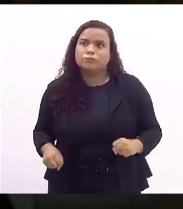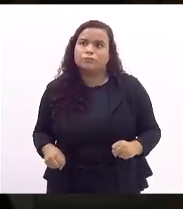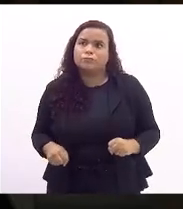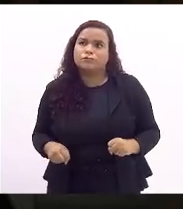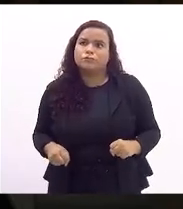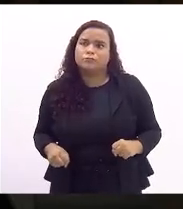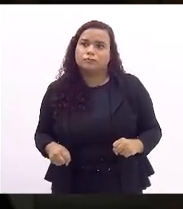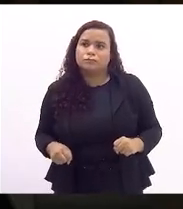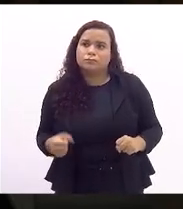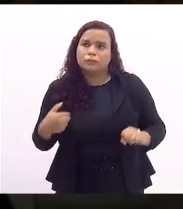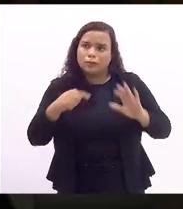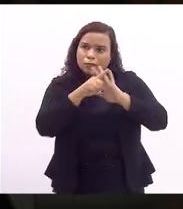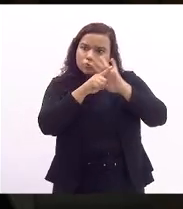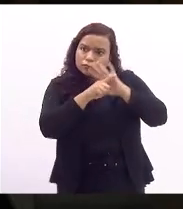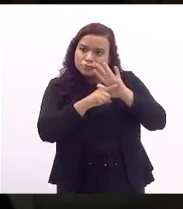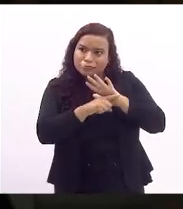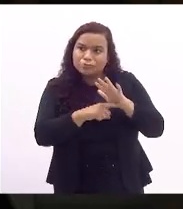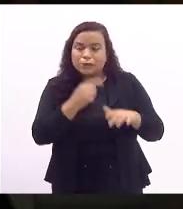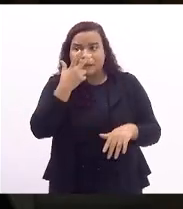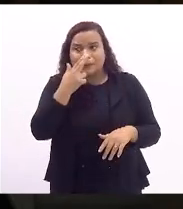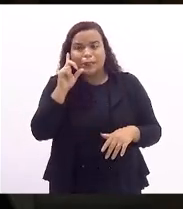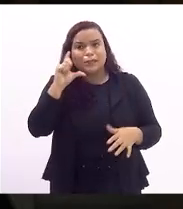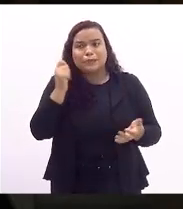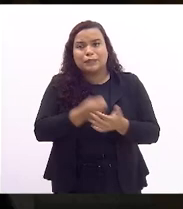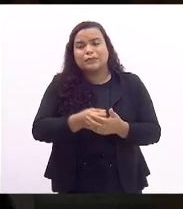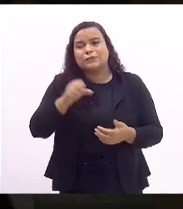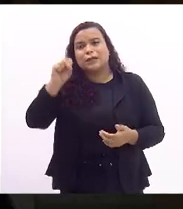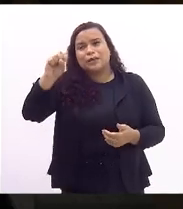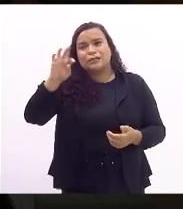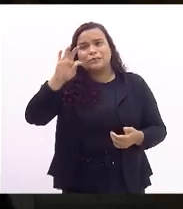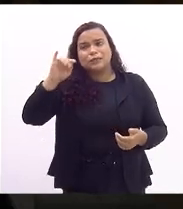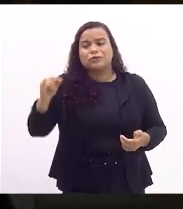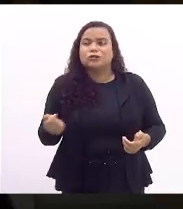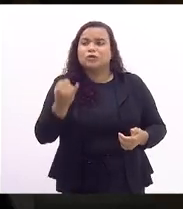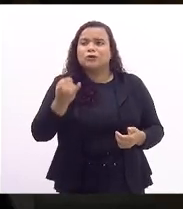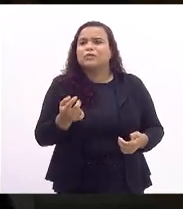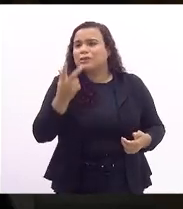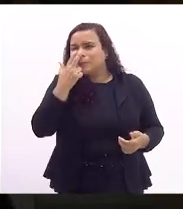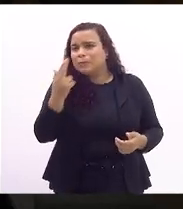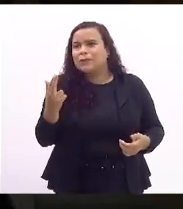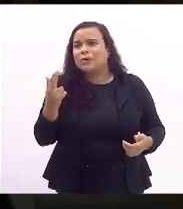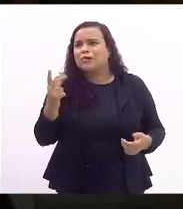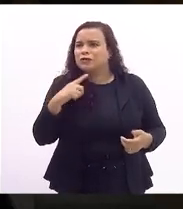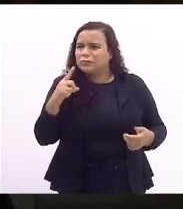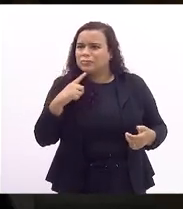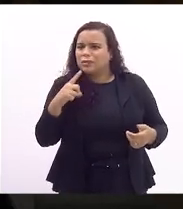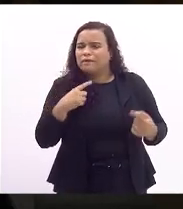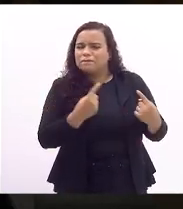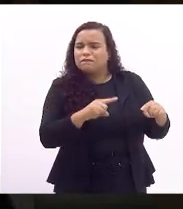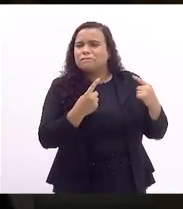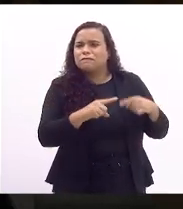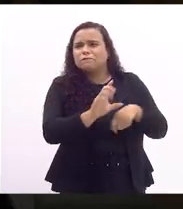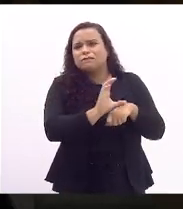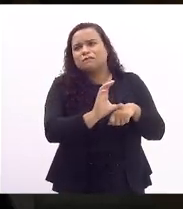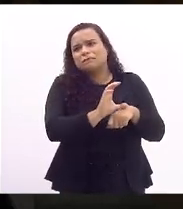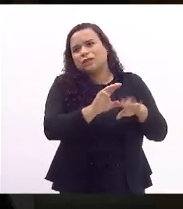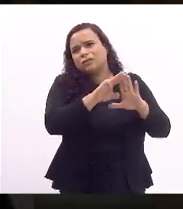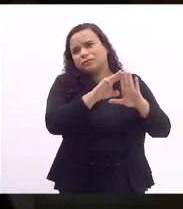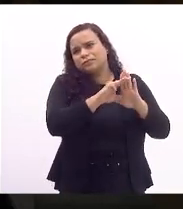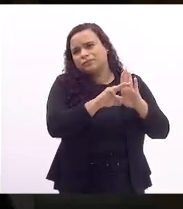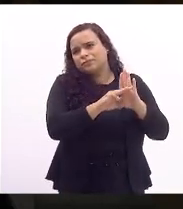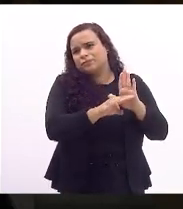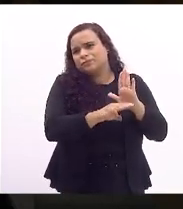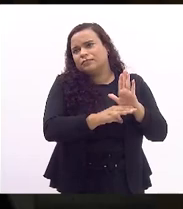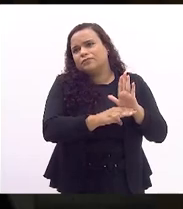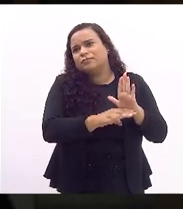Engenheiro verifico que a decisão do STJ pode estar arranhando a questão